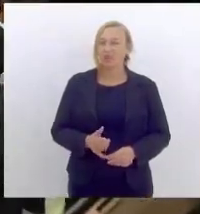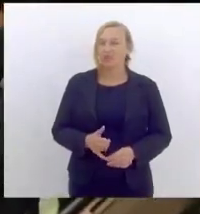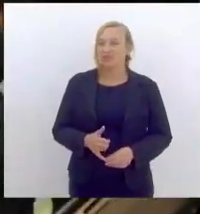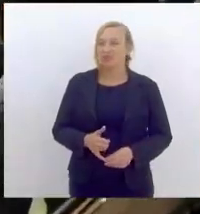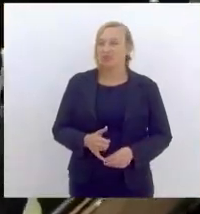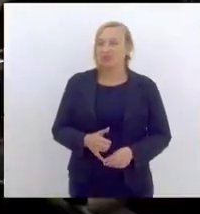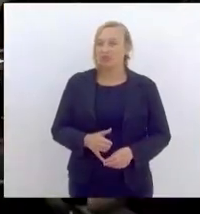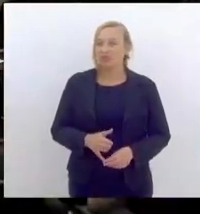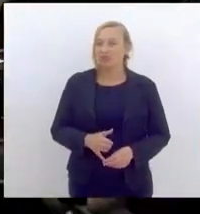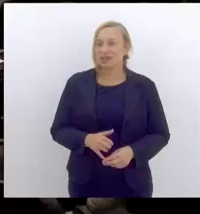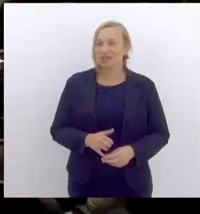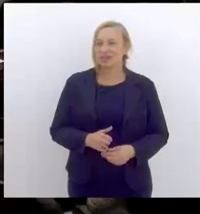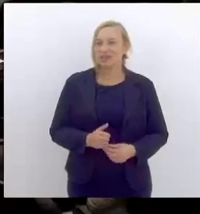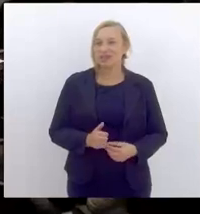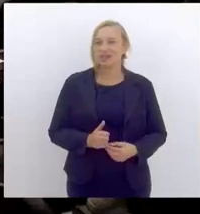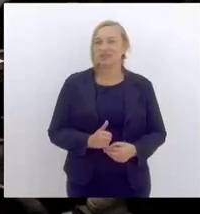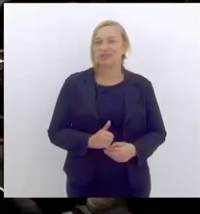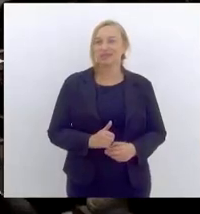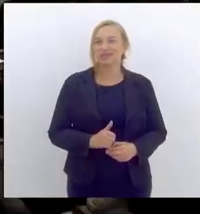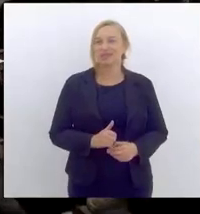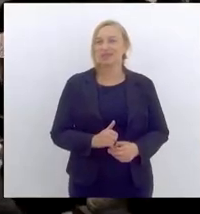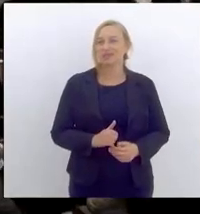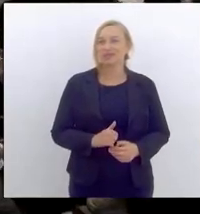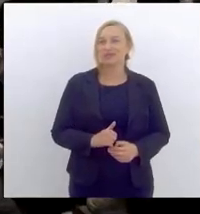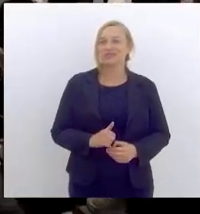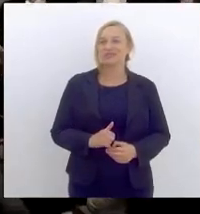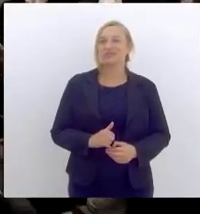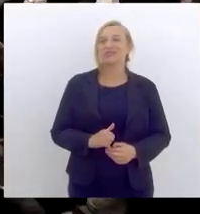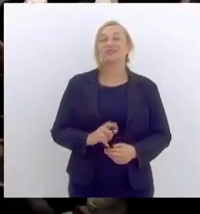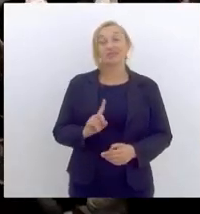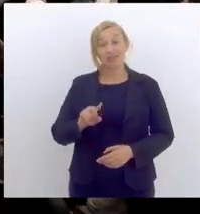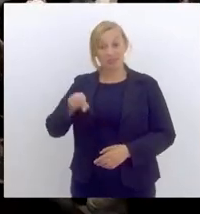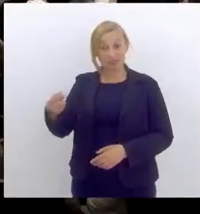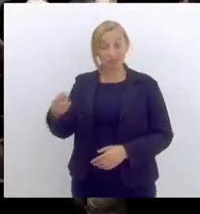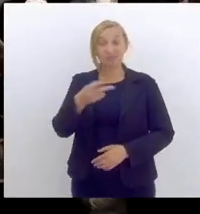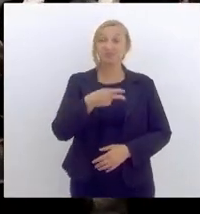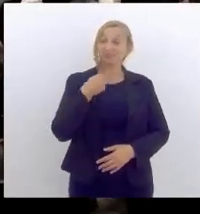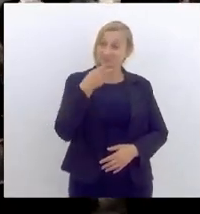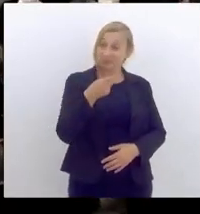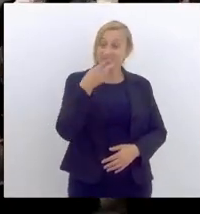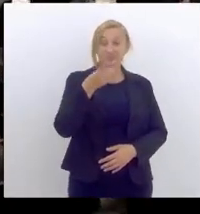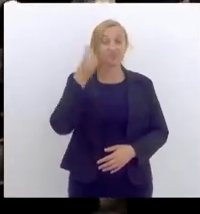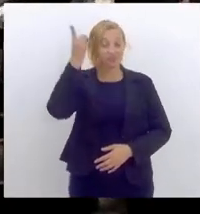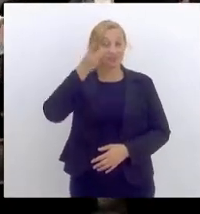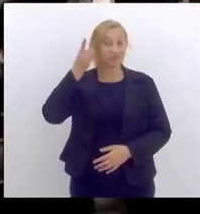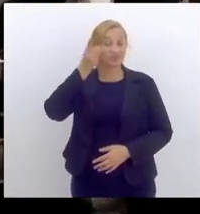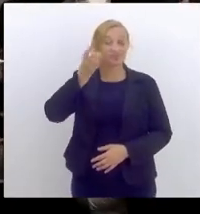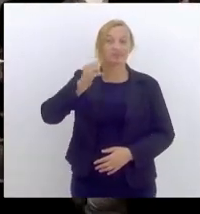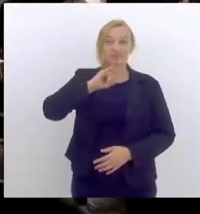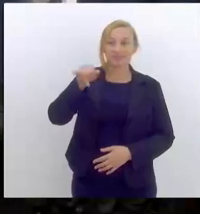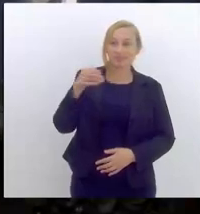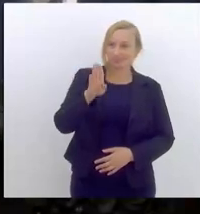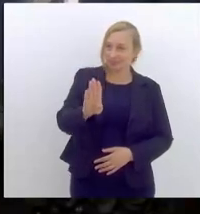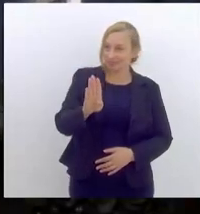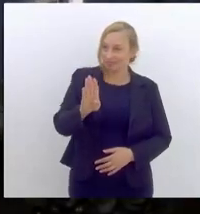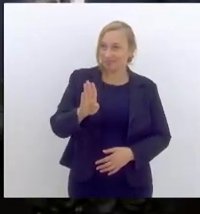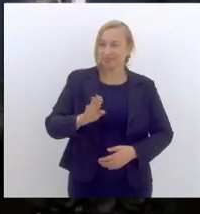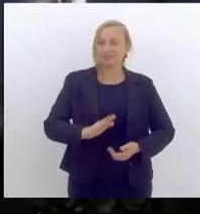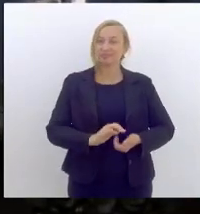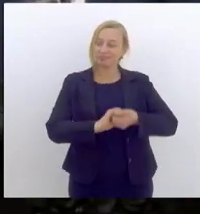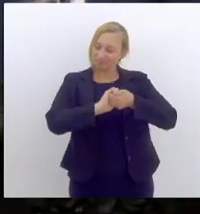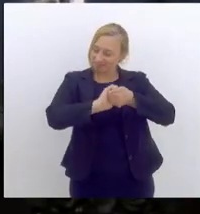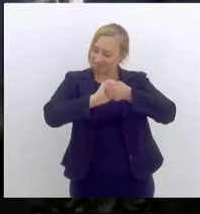Bem, depois do discurso do deputado Jair Bittencourt, do aperto de